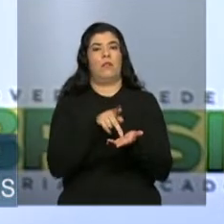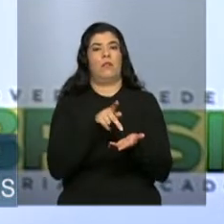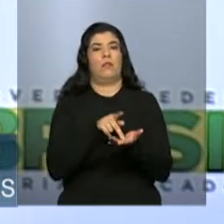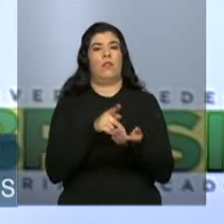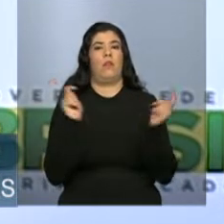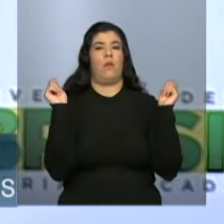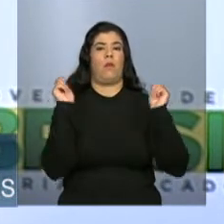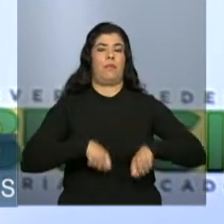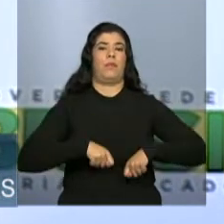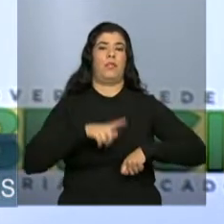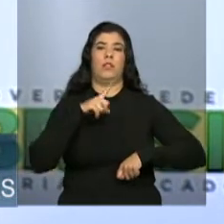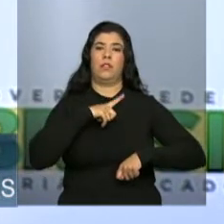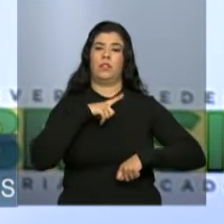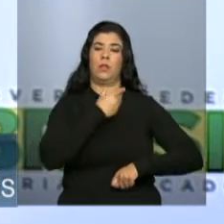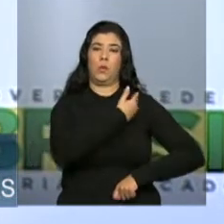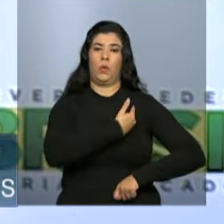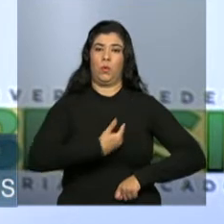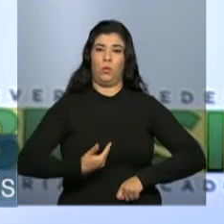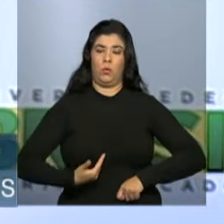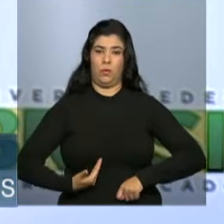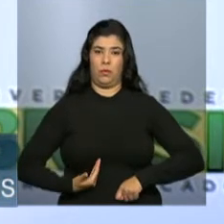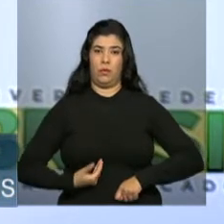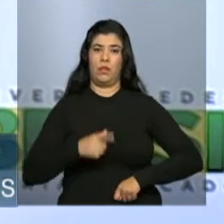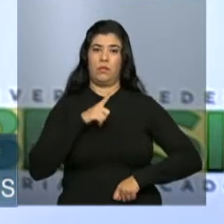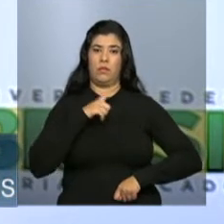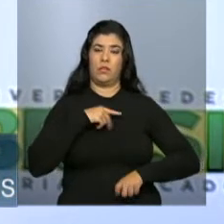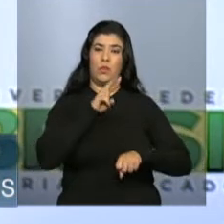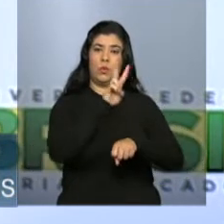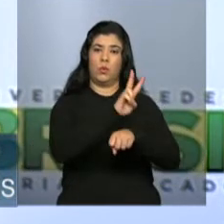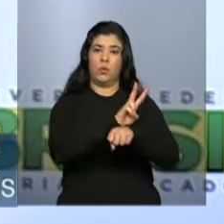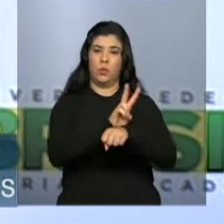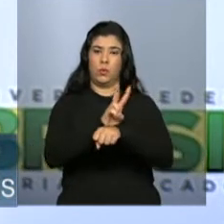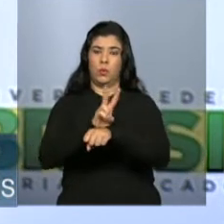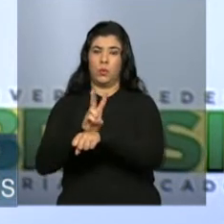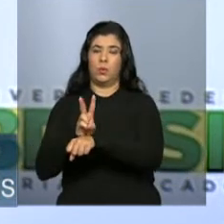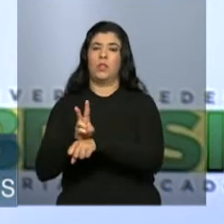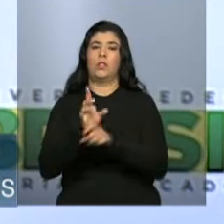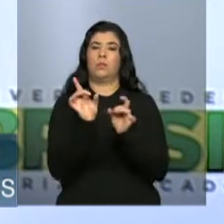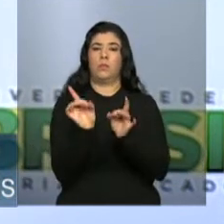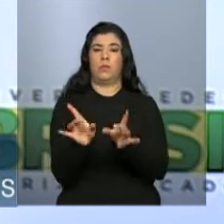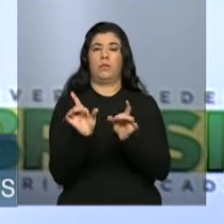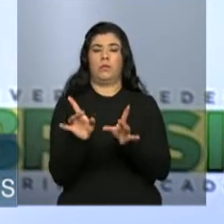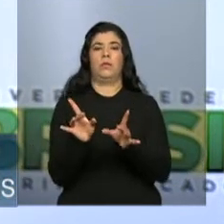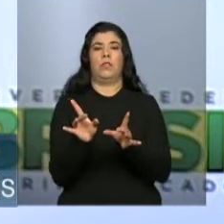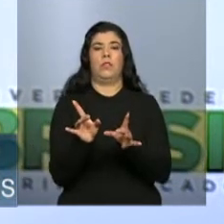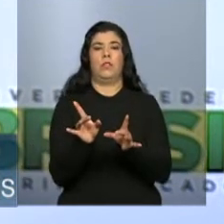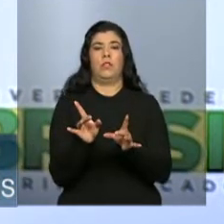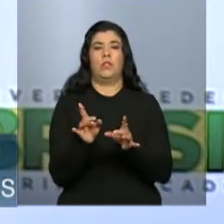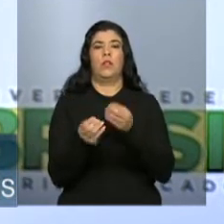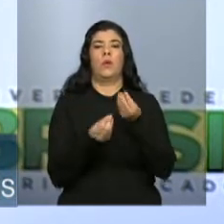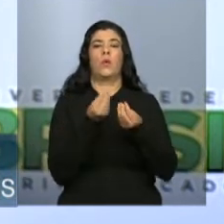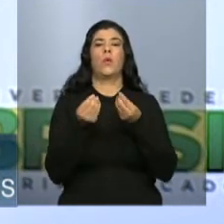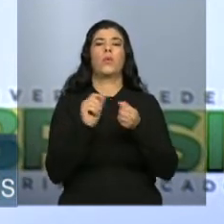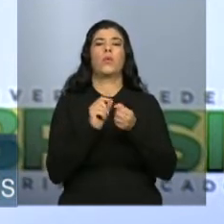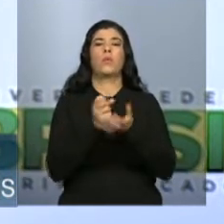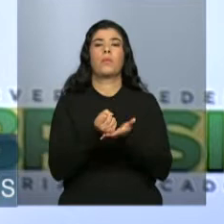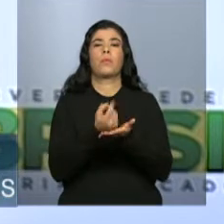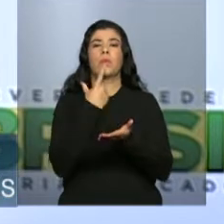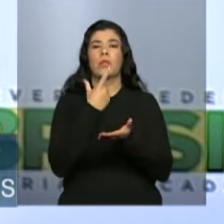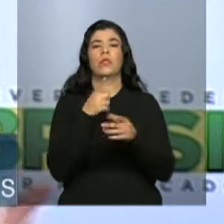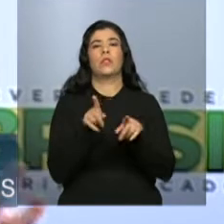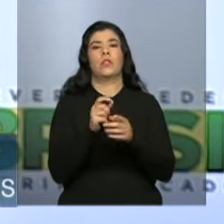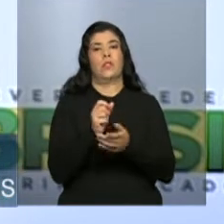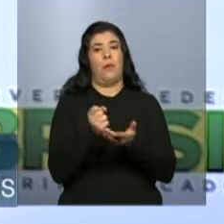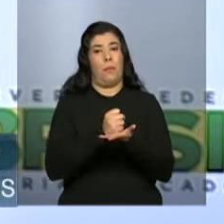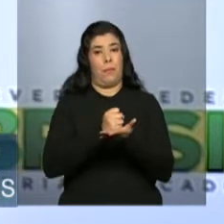capacidade do governo fazer se esse processo de regulação do mercado mais ao mesmo tempo do próprio mercado poder também